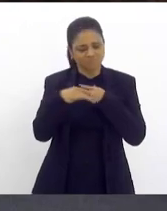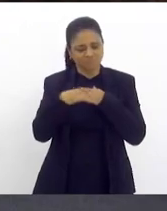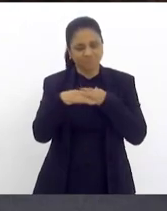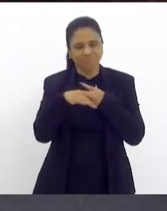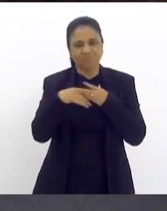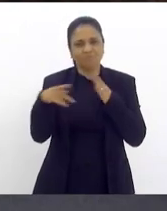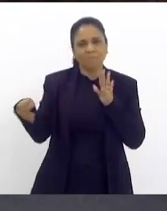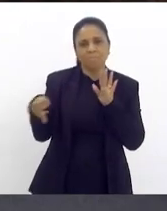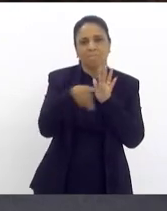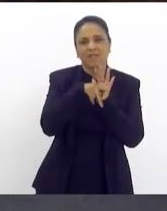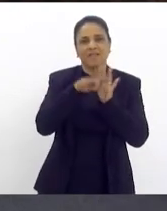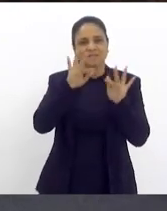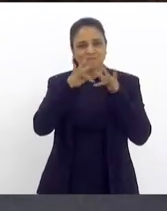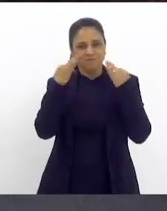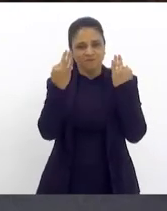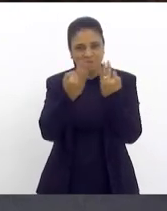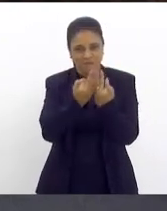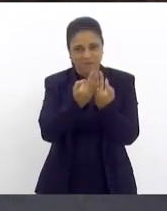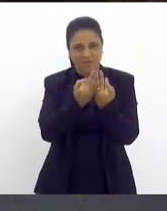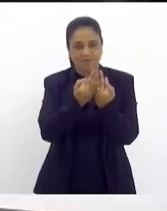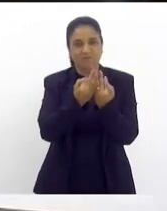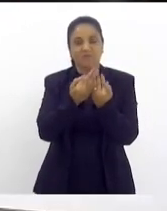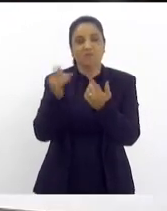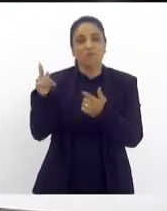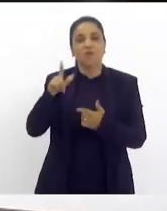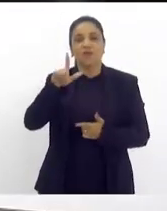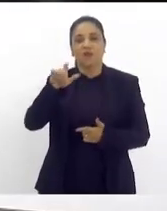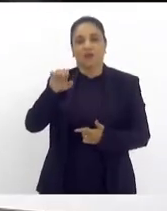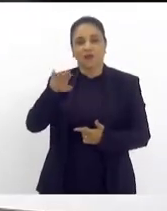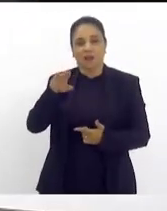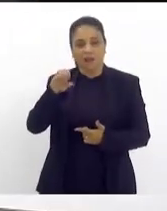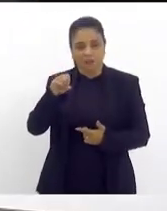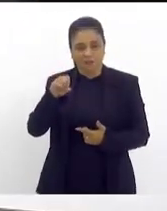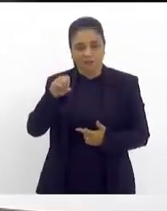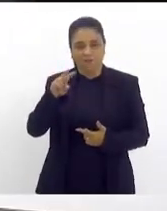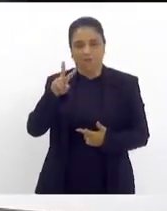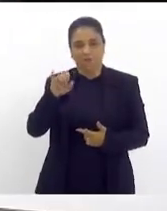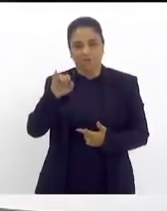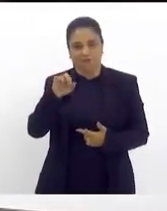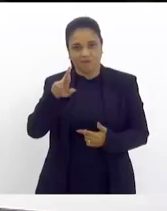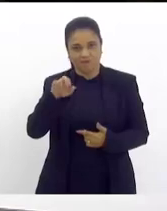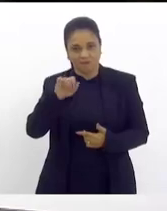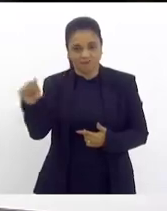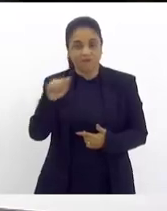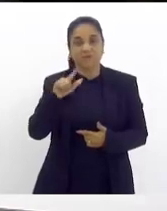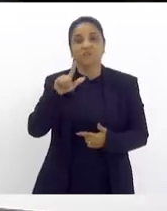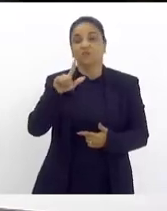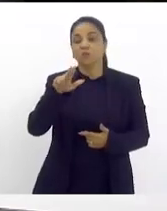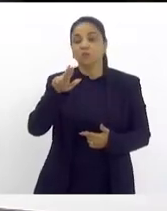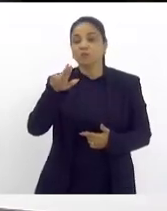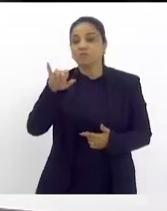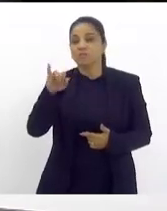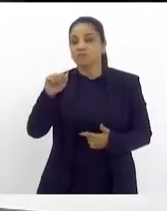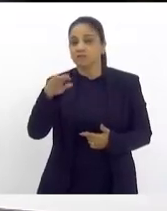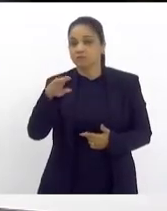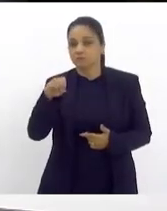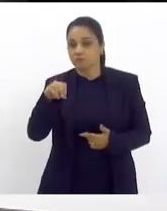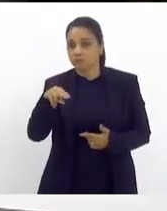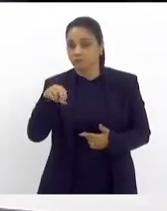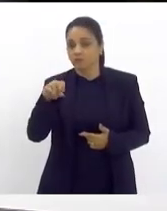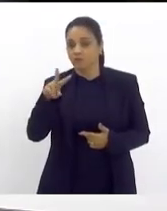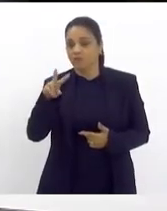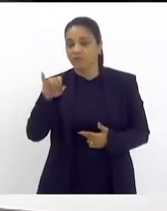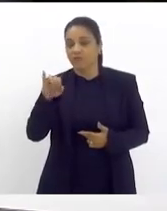família, através do Léo Vieira e do Luciano Vieira. Eles não conseguem sair